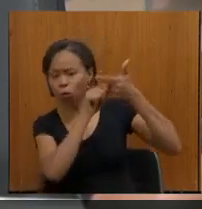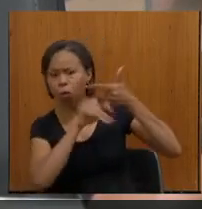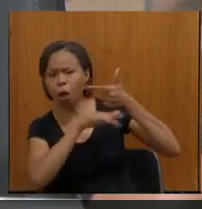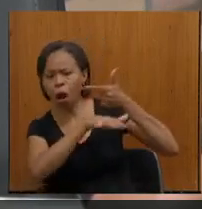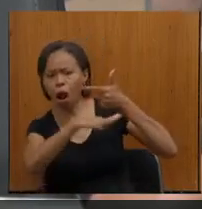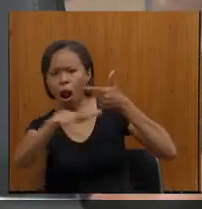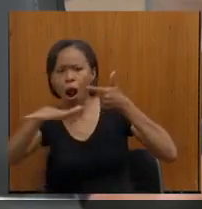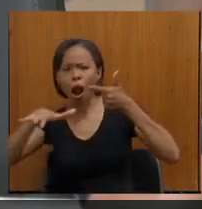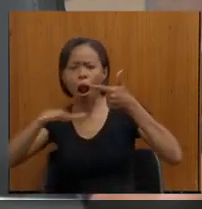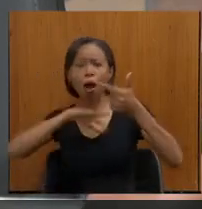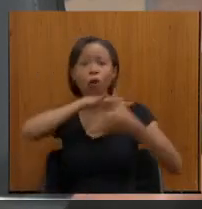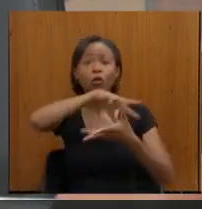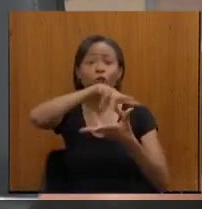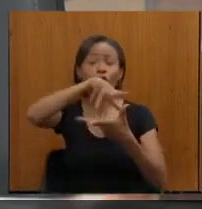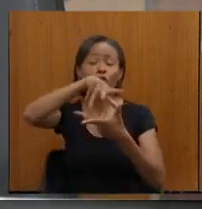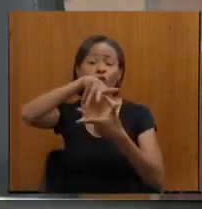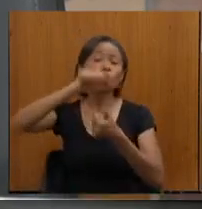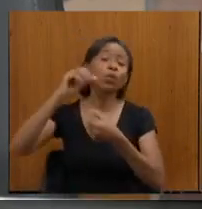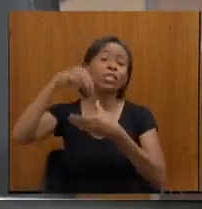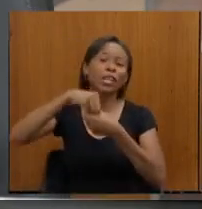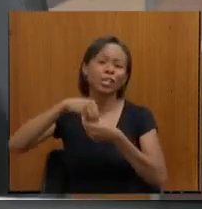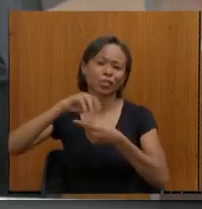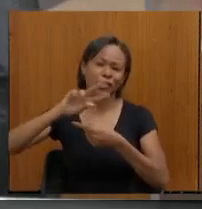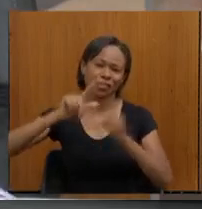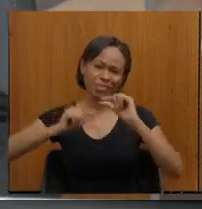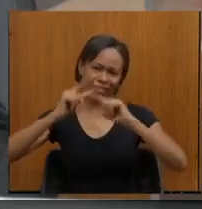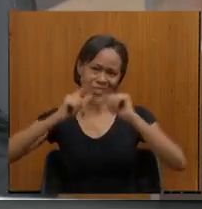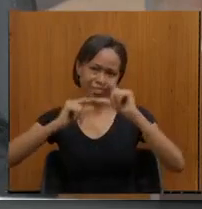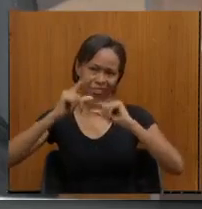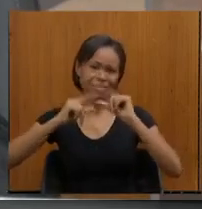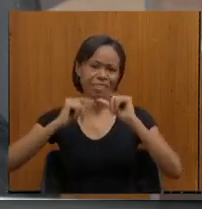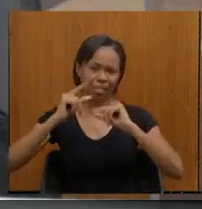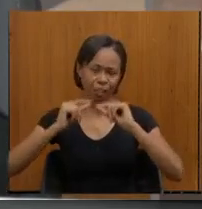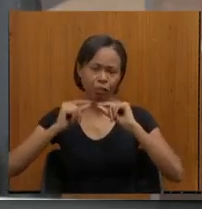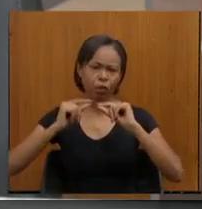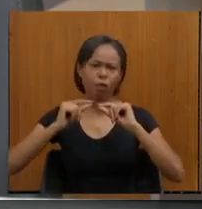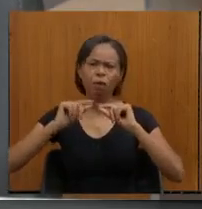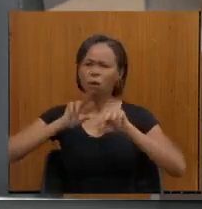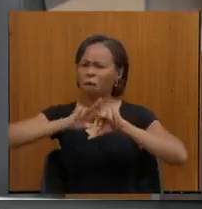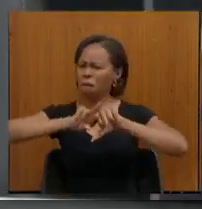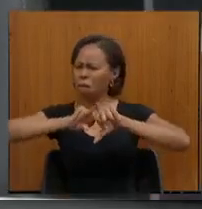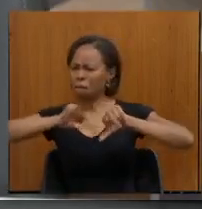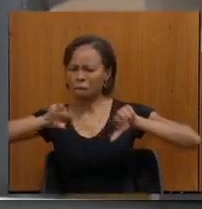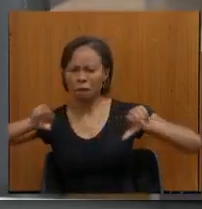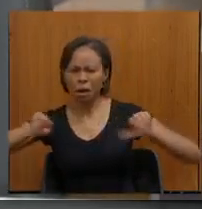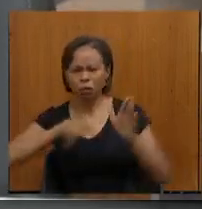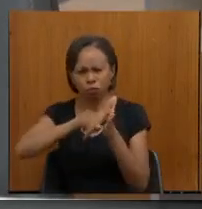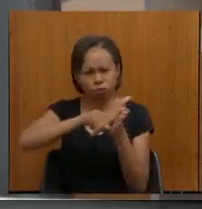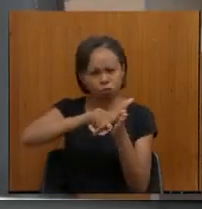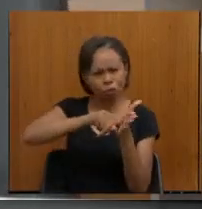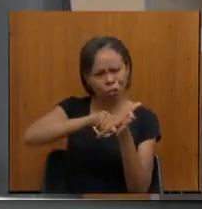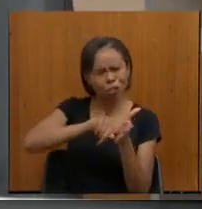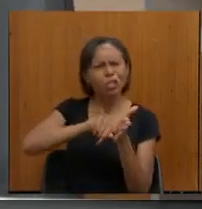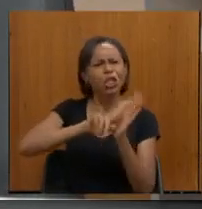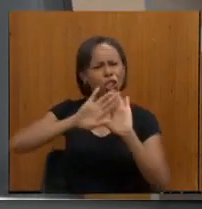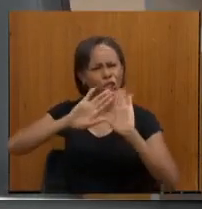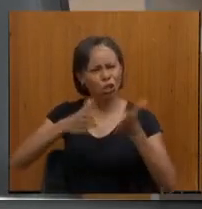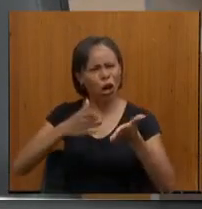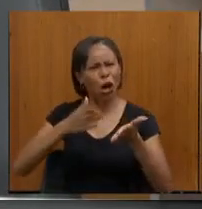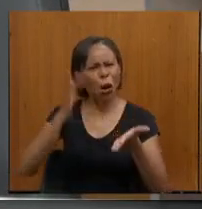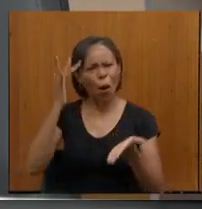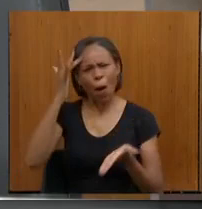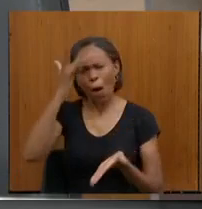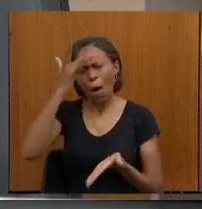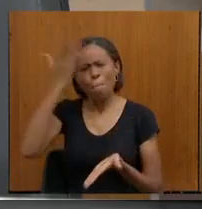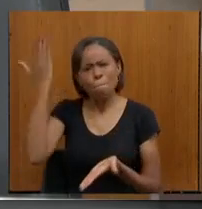formam dentro das estrelas como já foi dito por alguns cientistas nós somos feitos de estrela é o